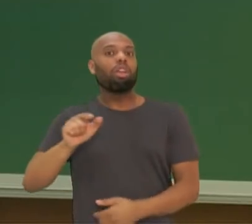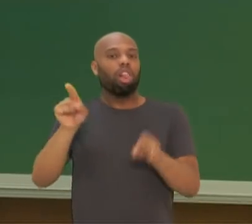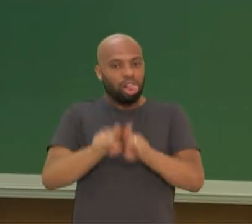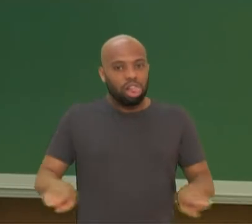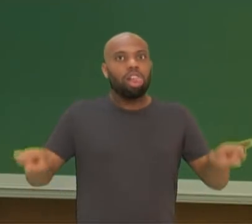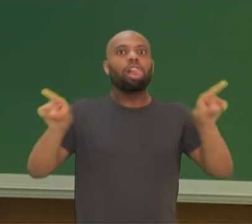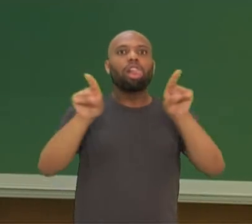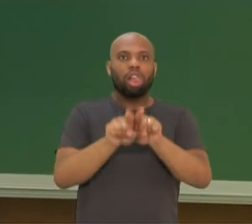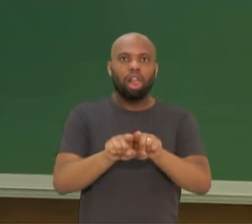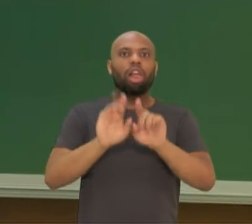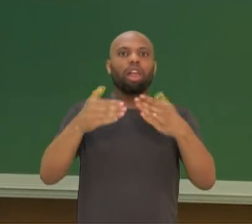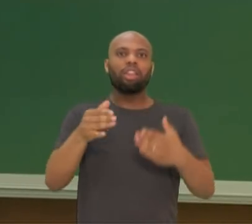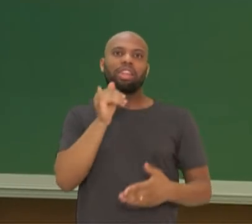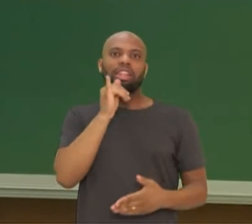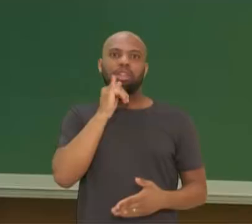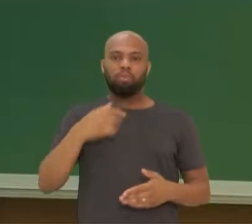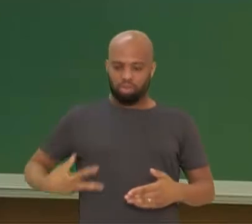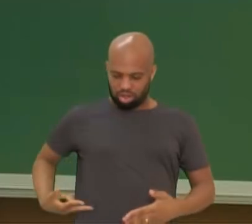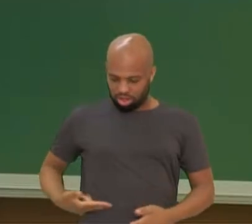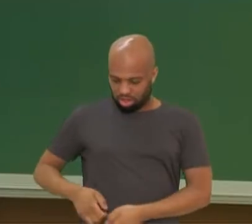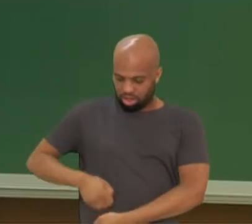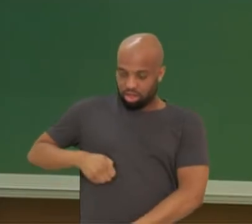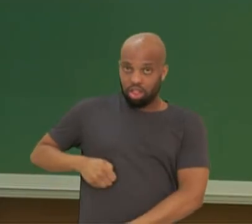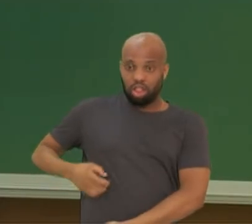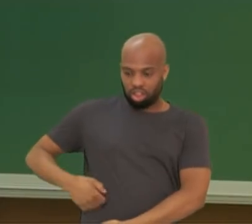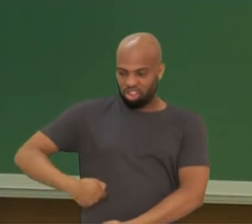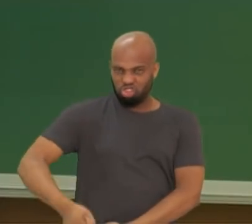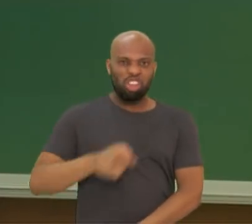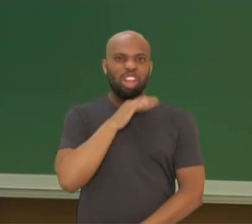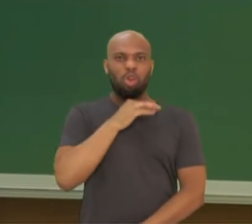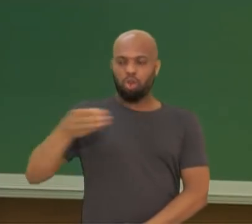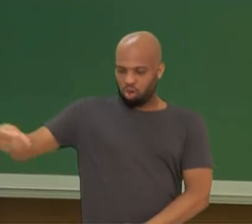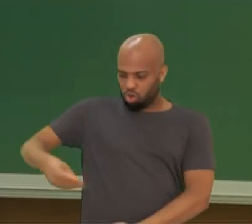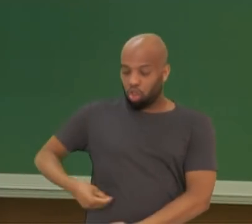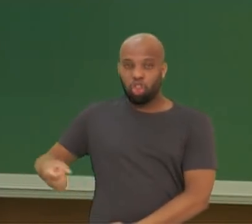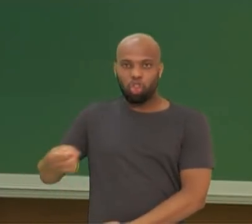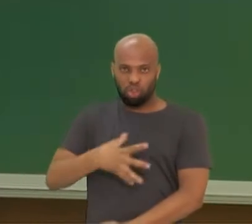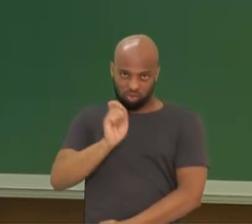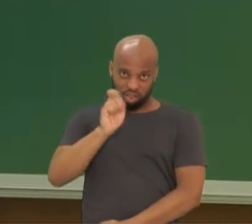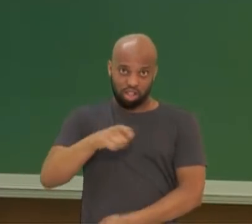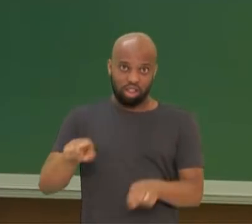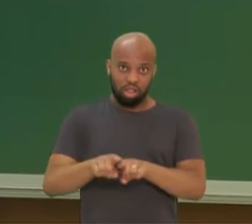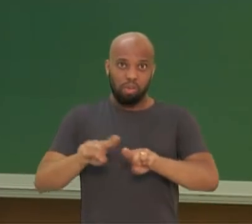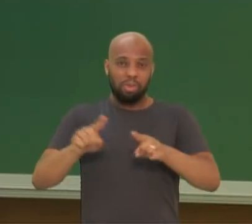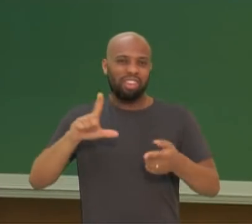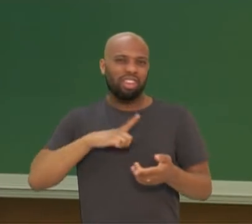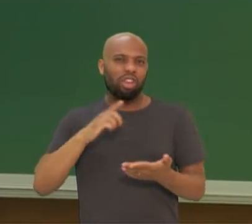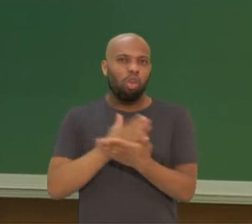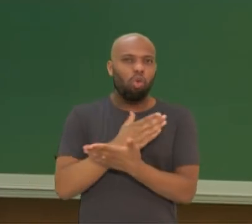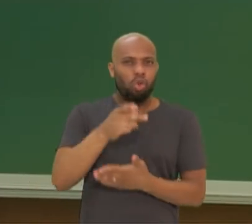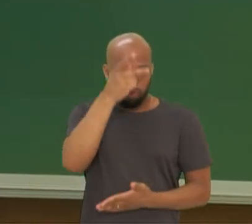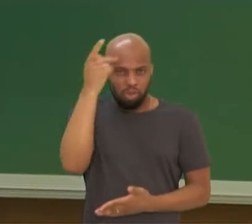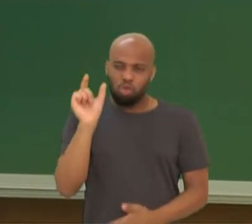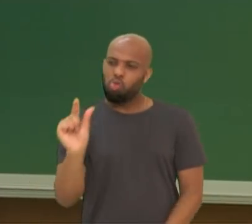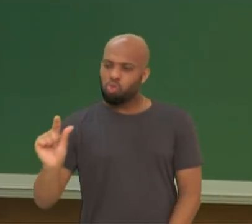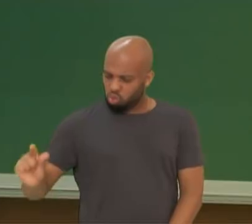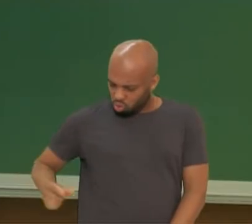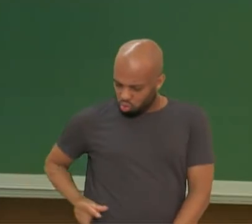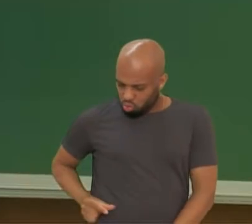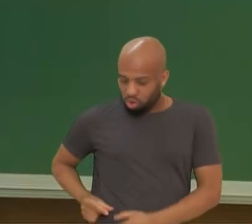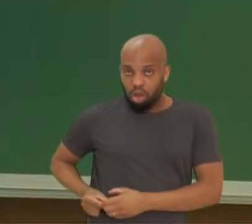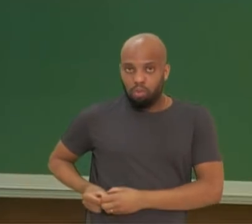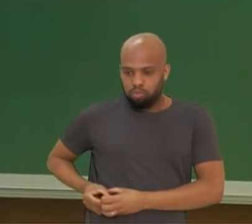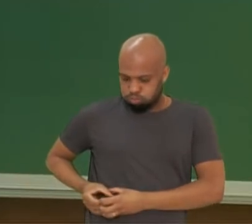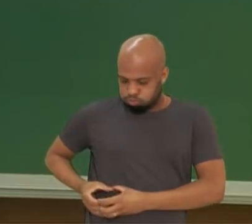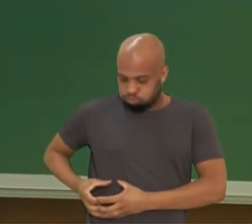tá? Então, transplantes de fígado já existem, mas tem pessoas que transplantam só um pedacinho e aquele pedacinho faz